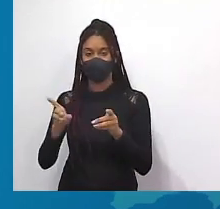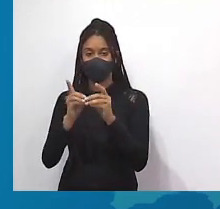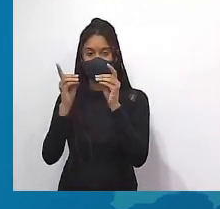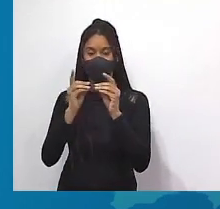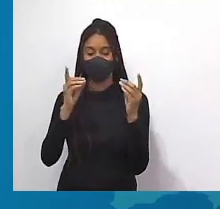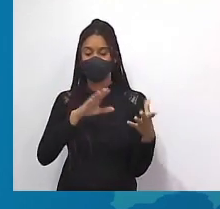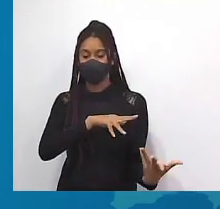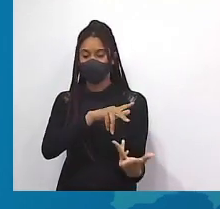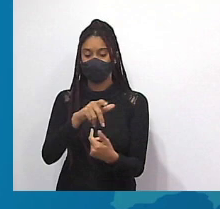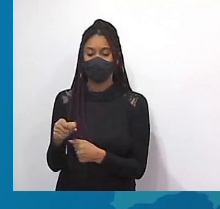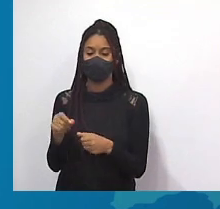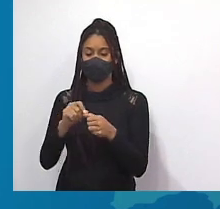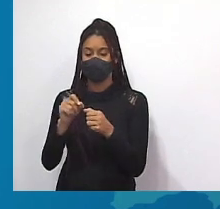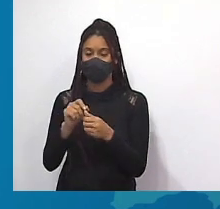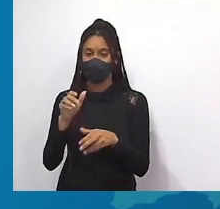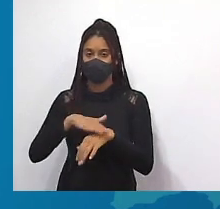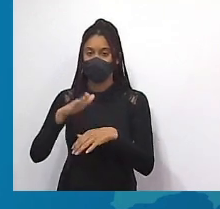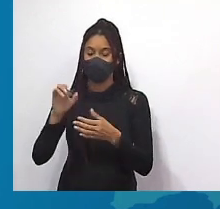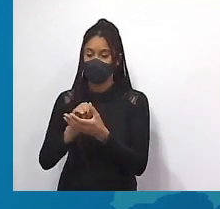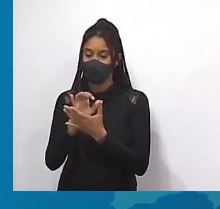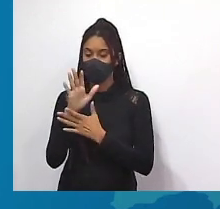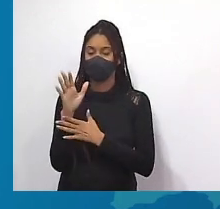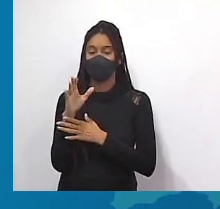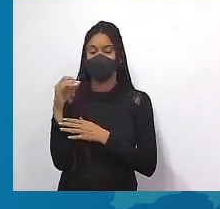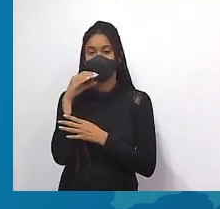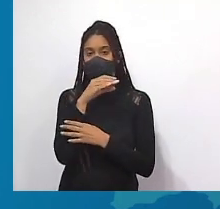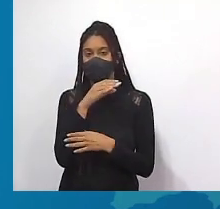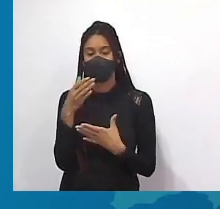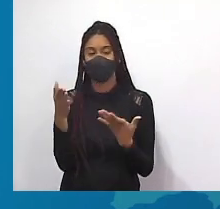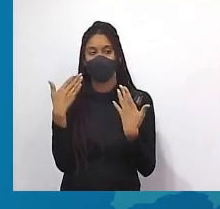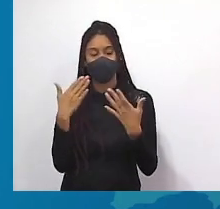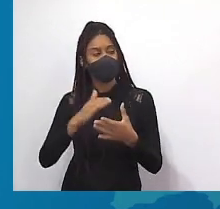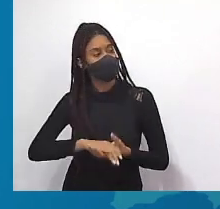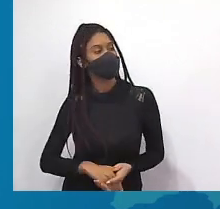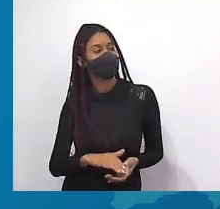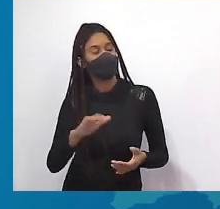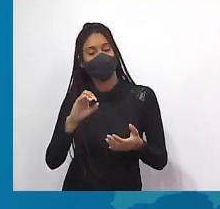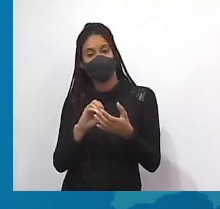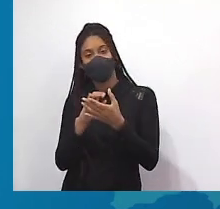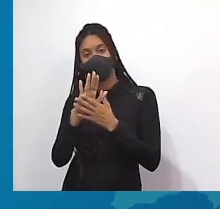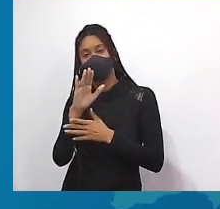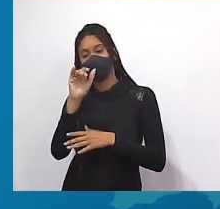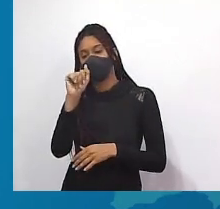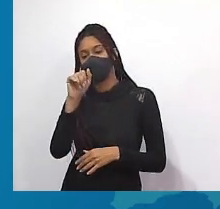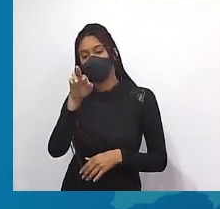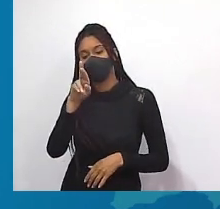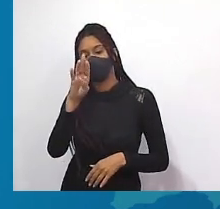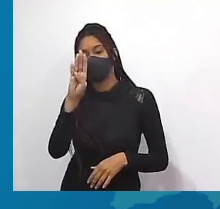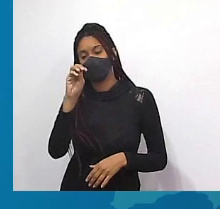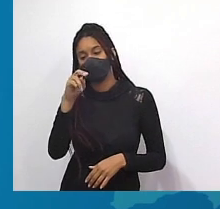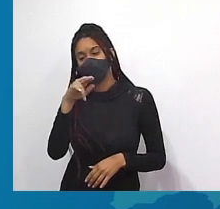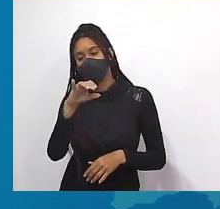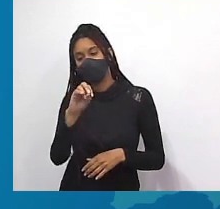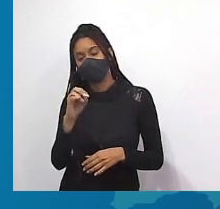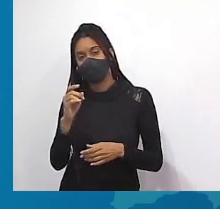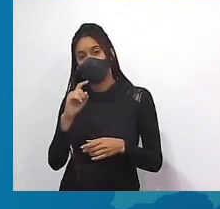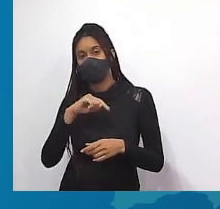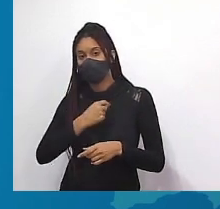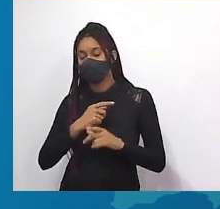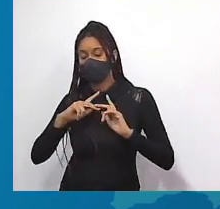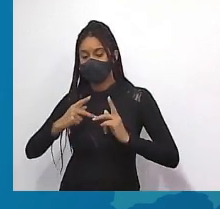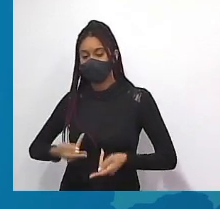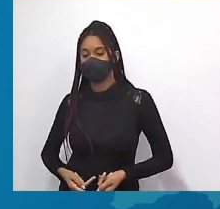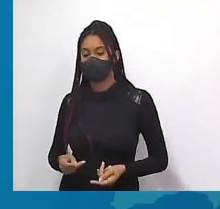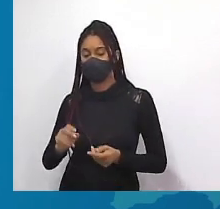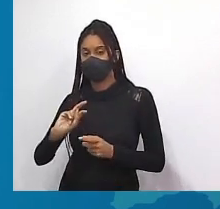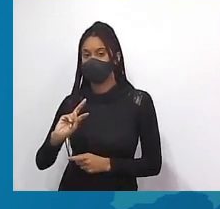planeta. Jogando mais gás carbônico, eu deixo o planeta quente, né? Hoje já se fala aí que o ser humano é responsável pelo aumento de 1,07